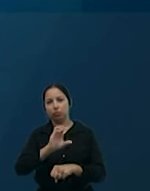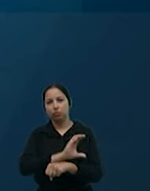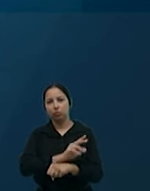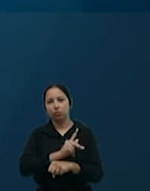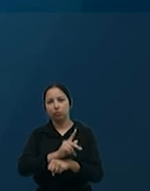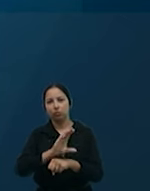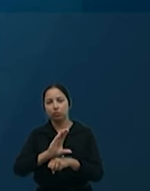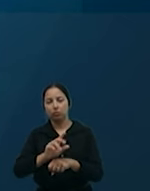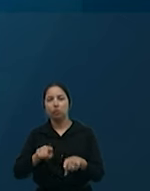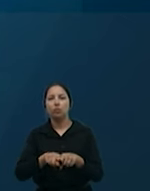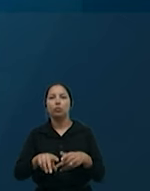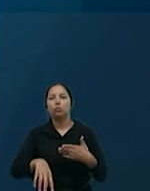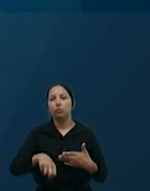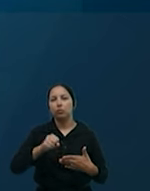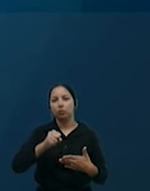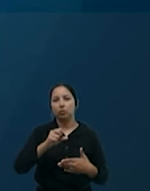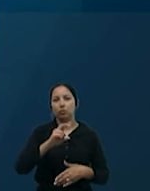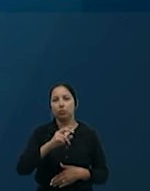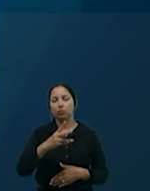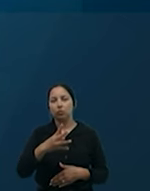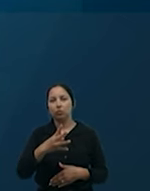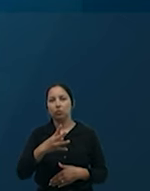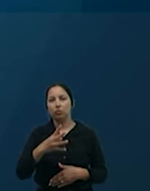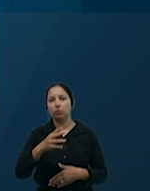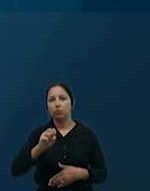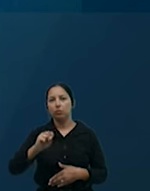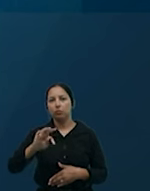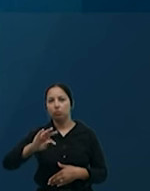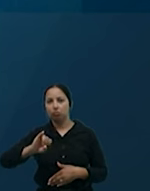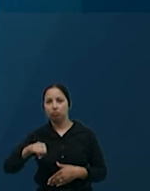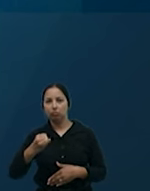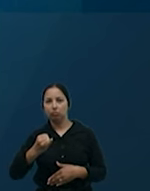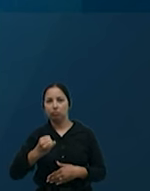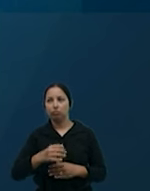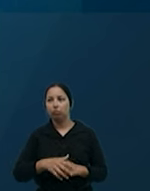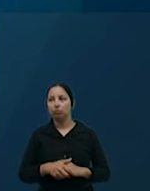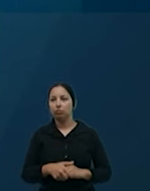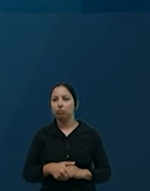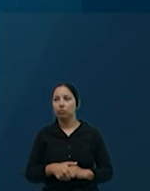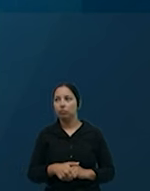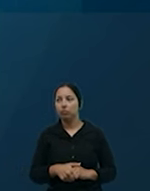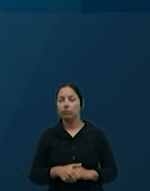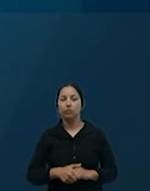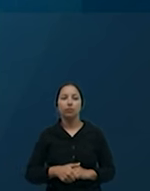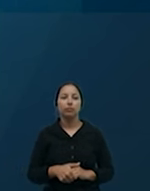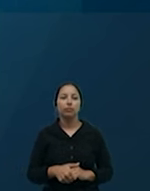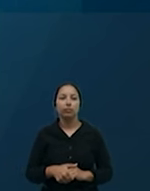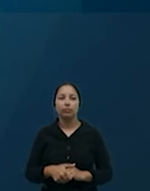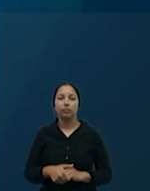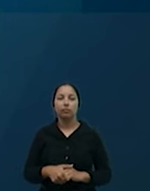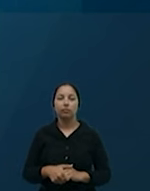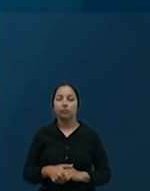54 do STJ. qualquer decisão em